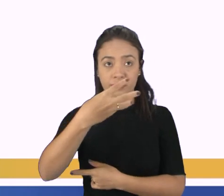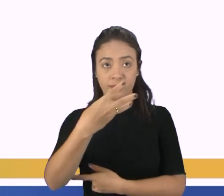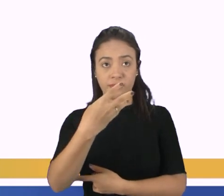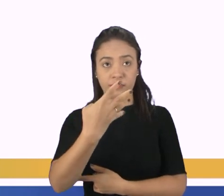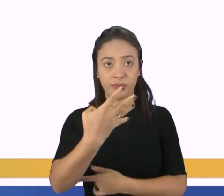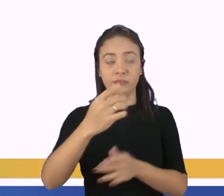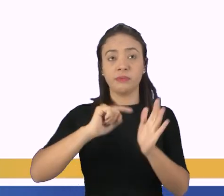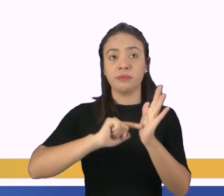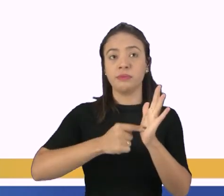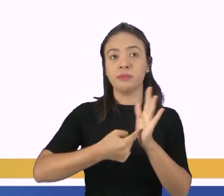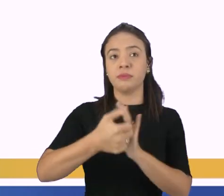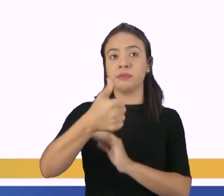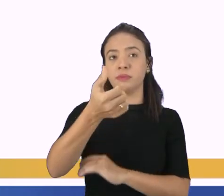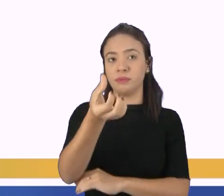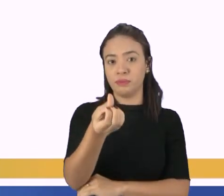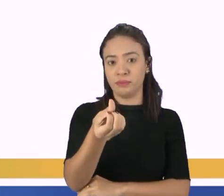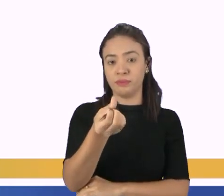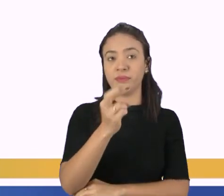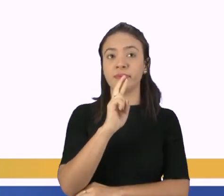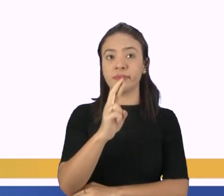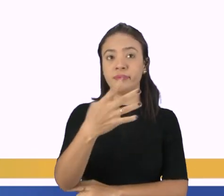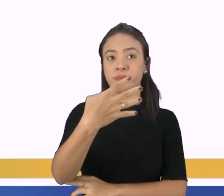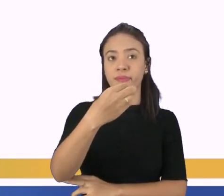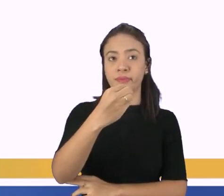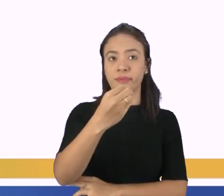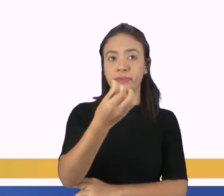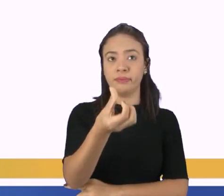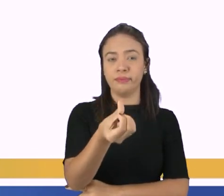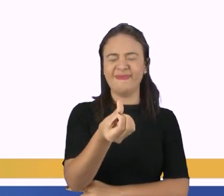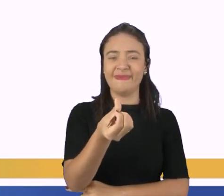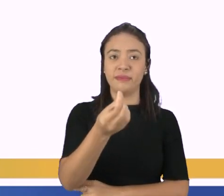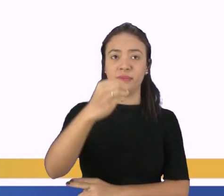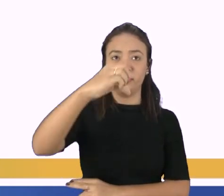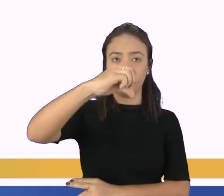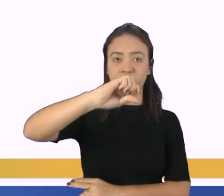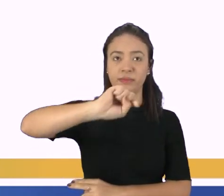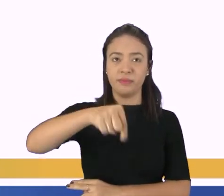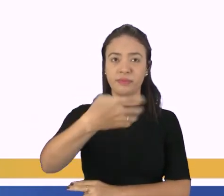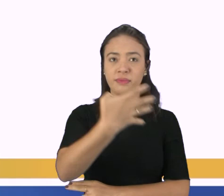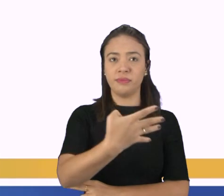254,34 vezes 16, que vai dar